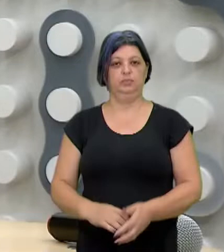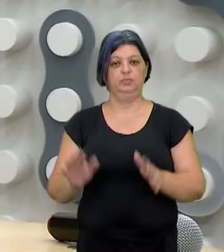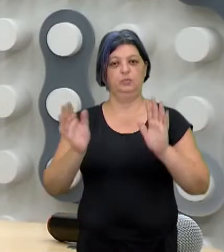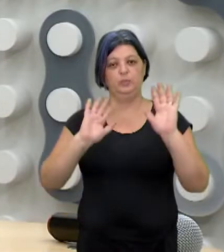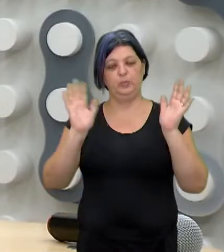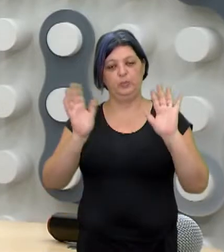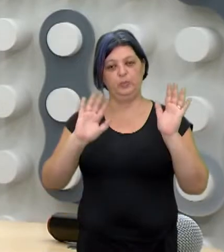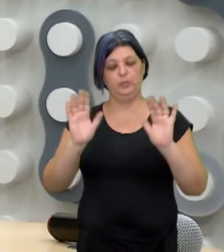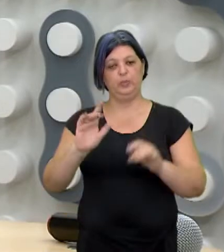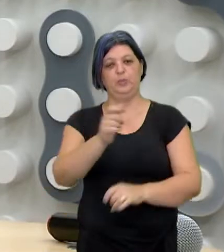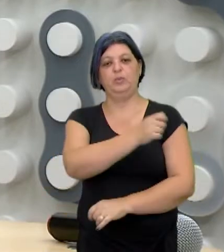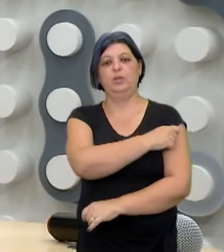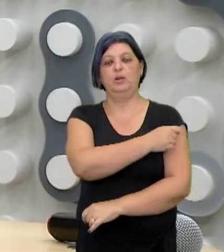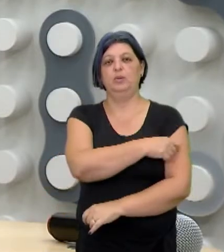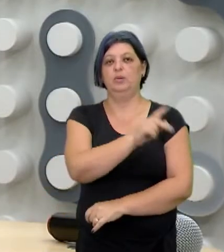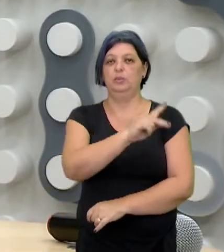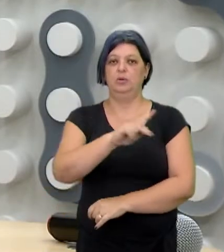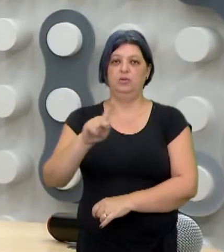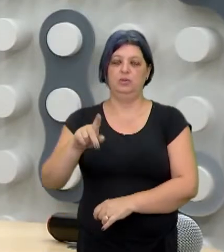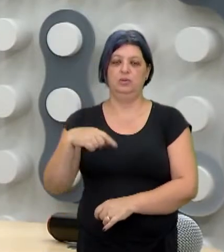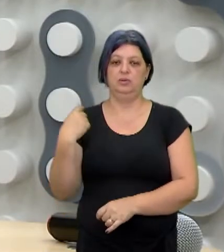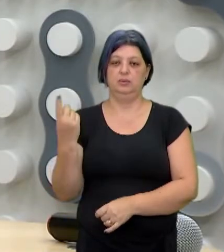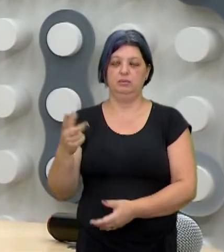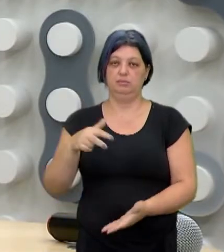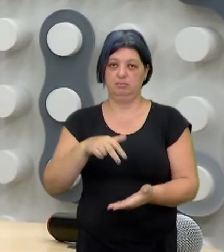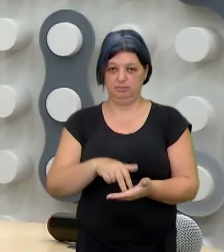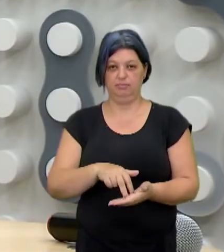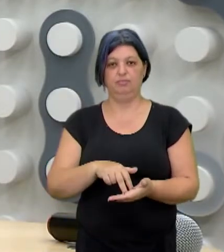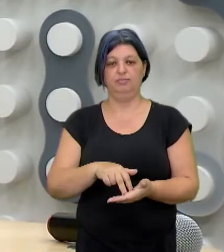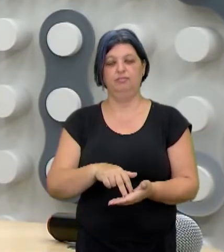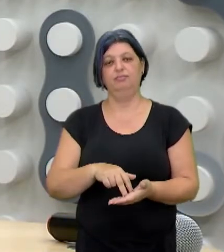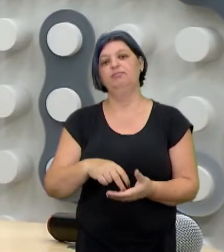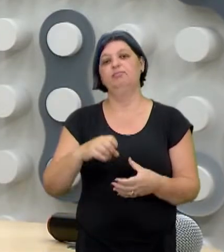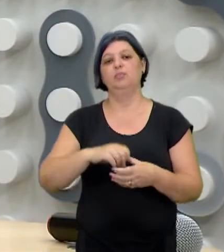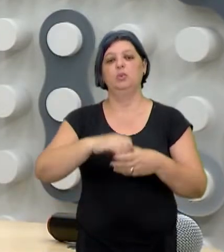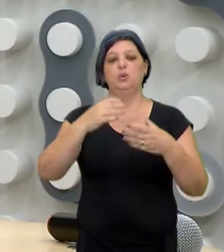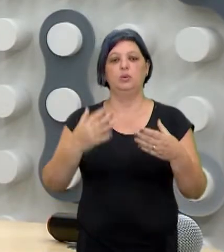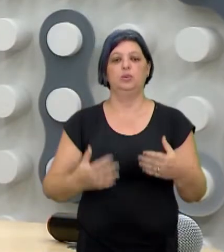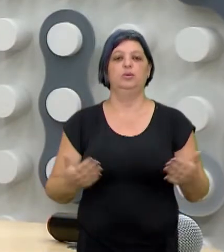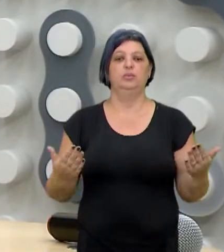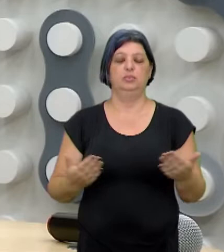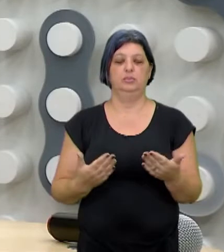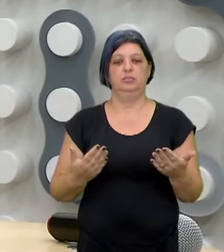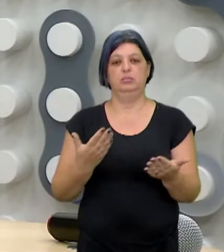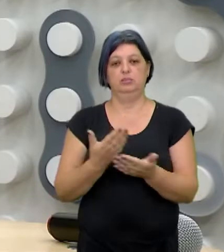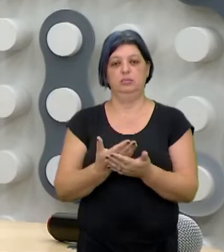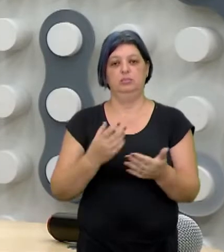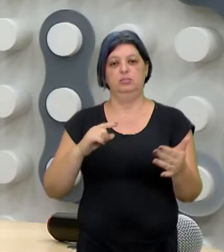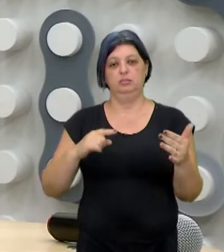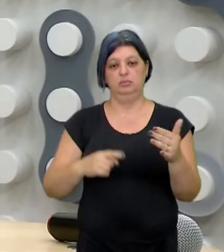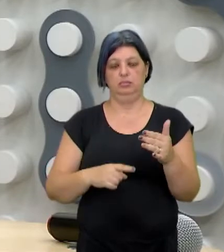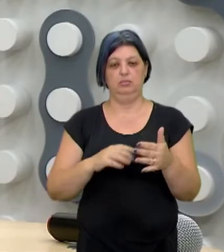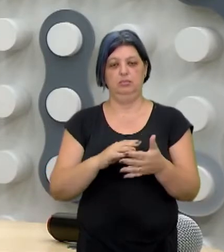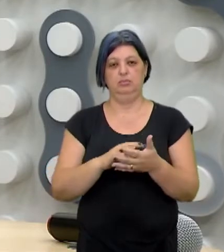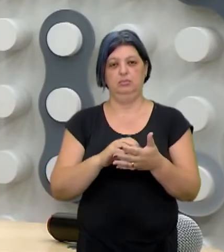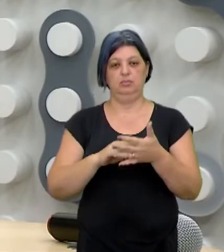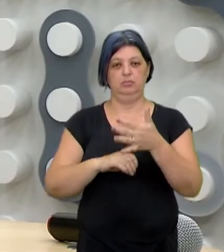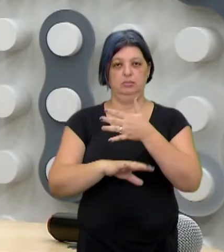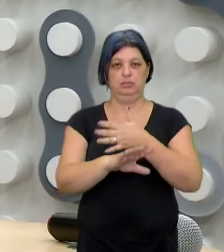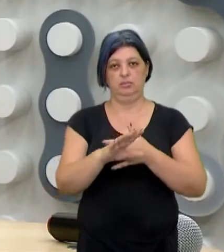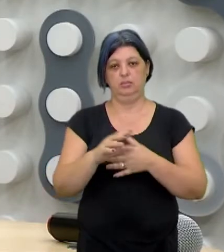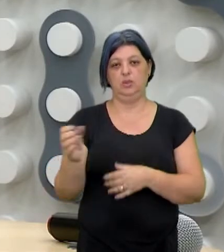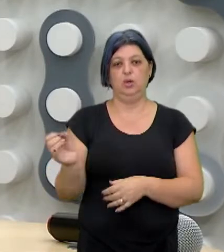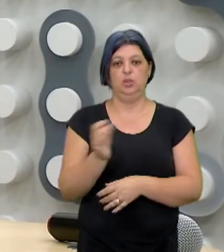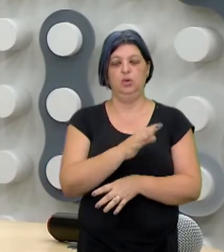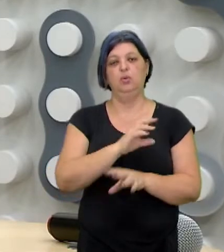Olá, alunos, professores, estamos aqui para mais um componente aí dos aprofundamentos curriculares do novo